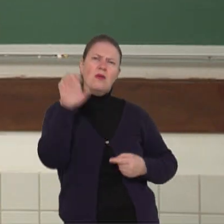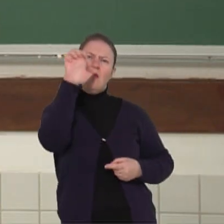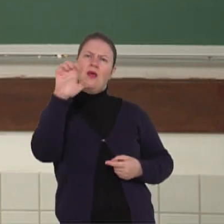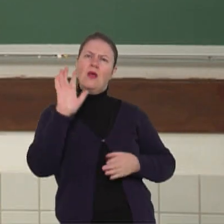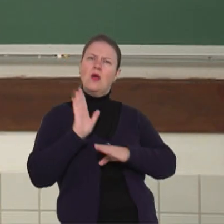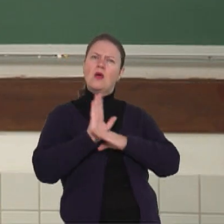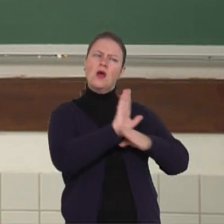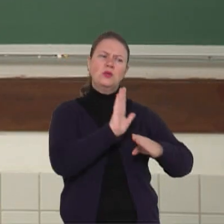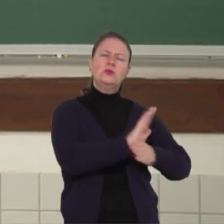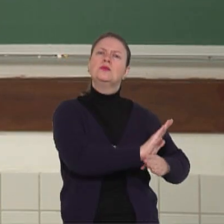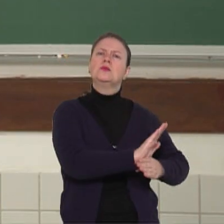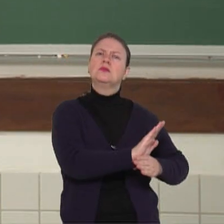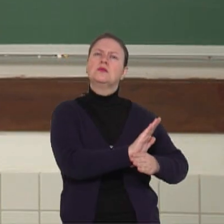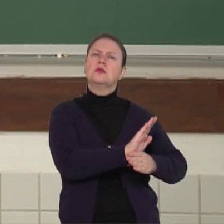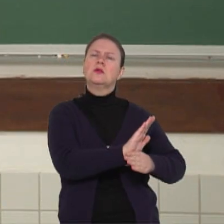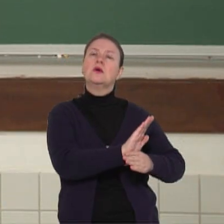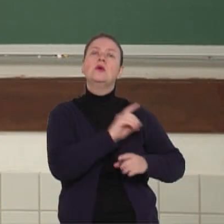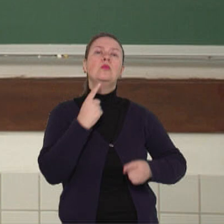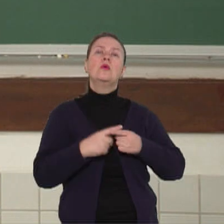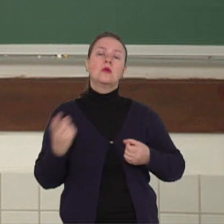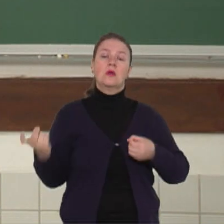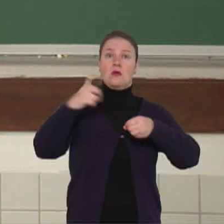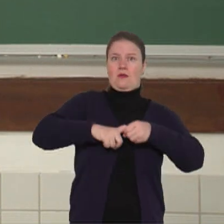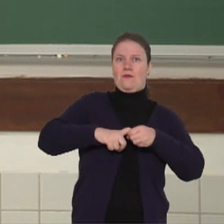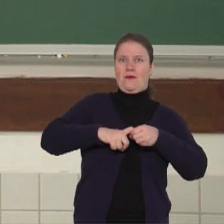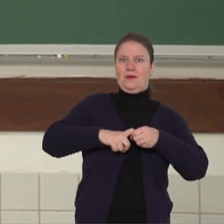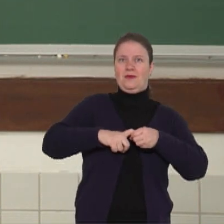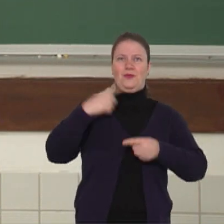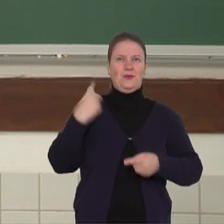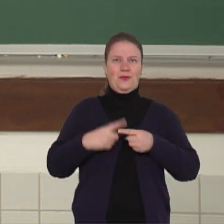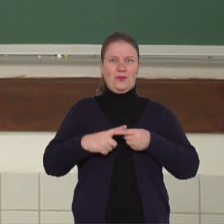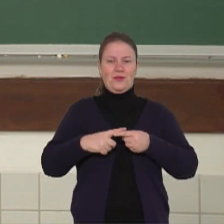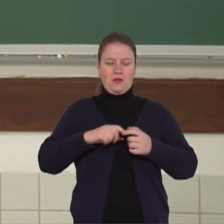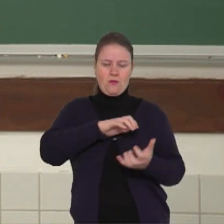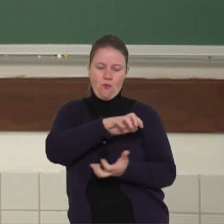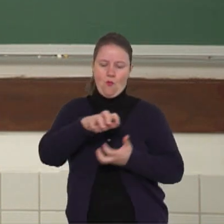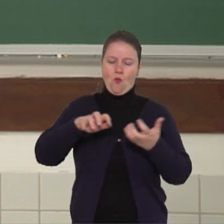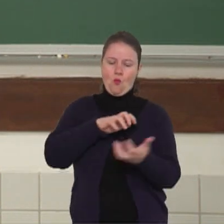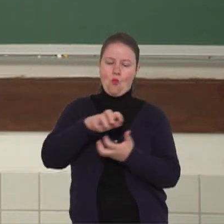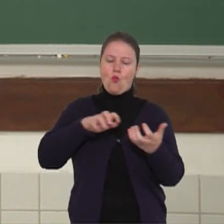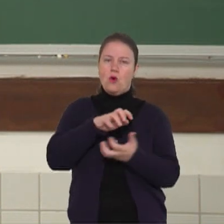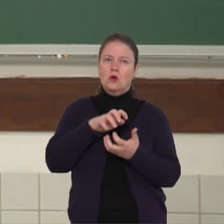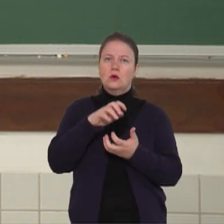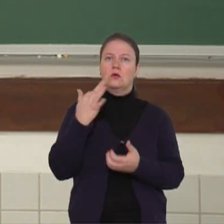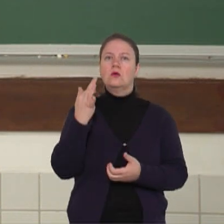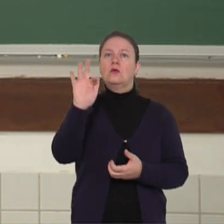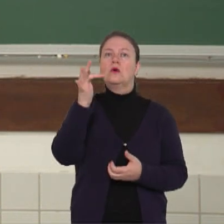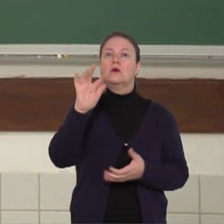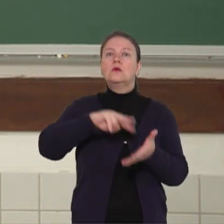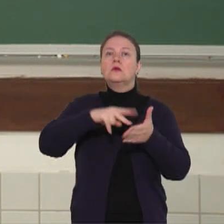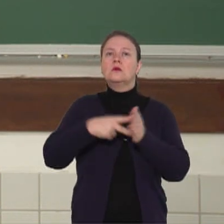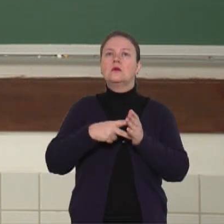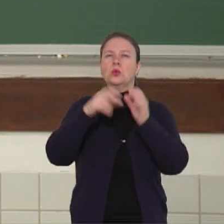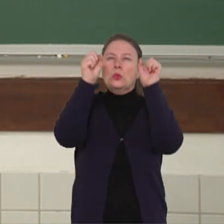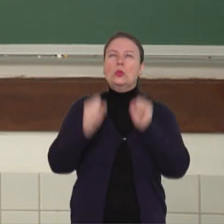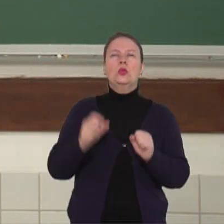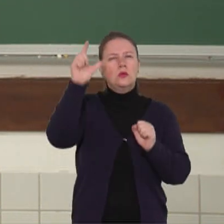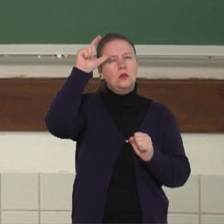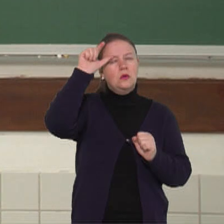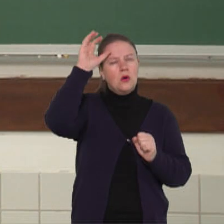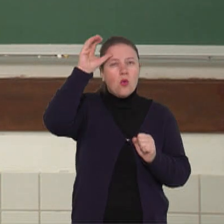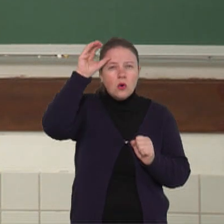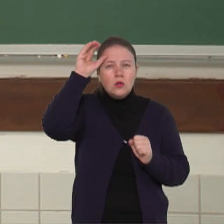que a Inglaterra quer a volta da monarquia na França? Porque a Revolução Francesa, ela significou uma tomada de consciência pela